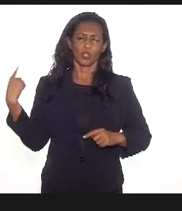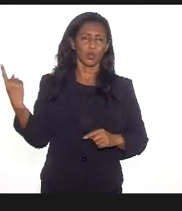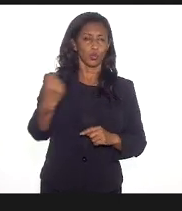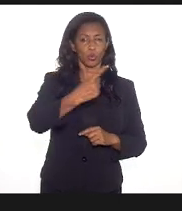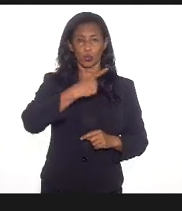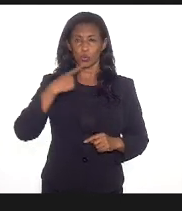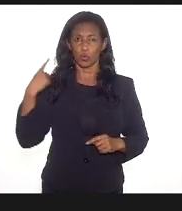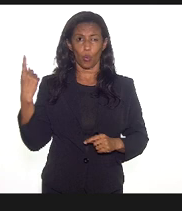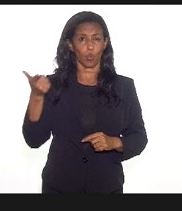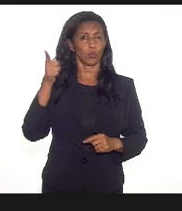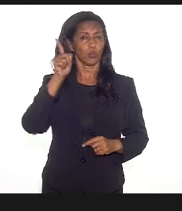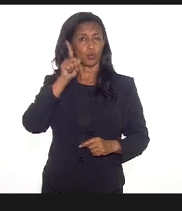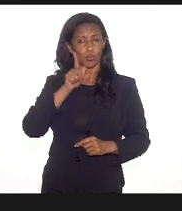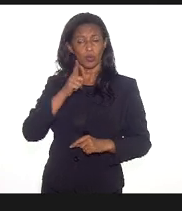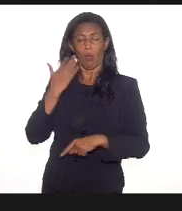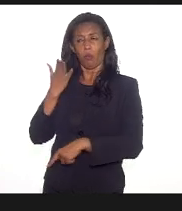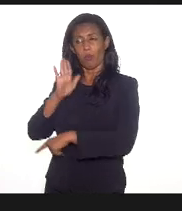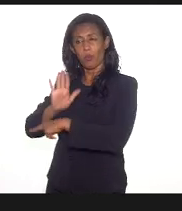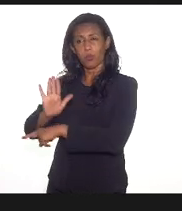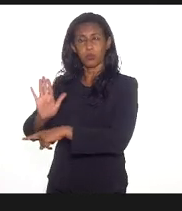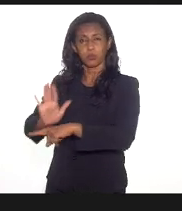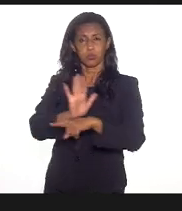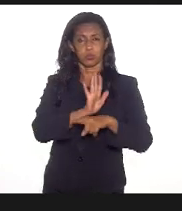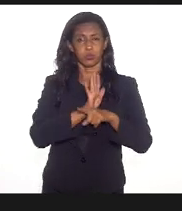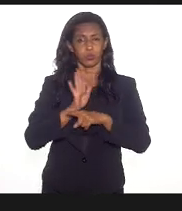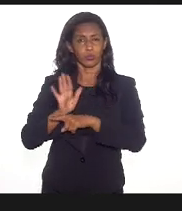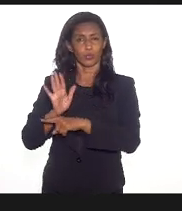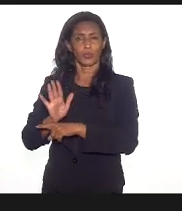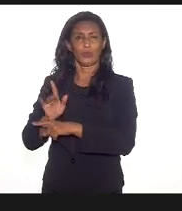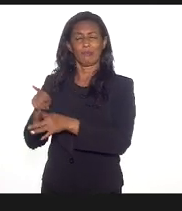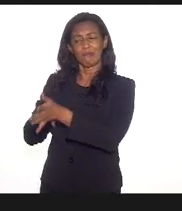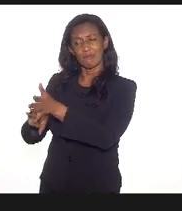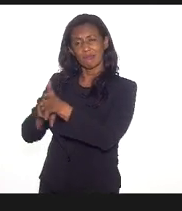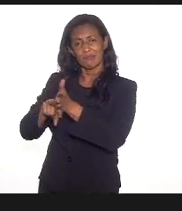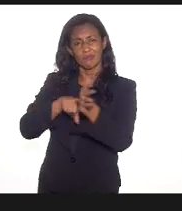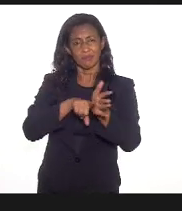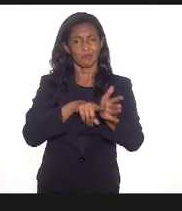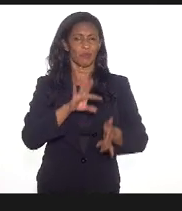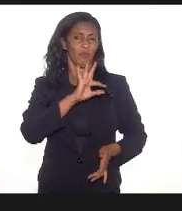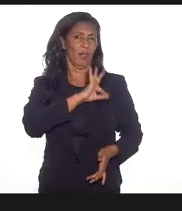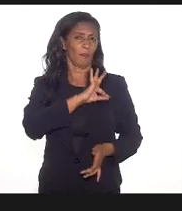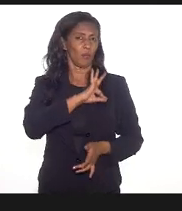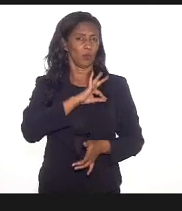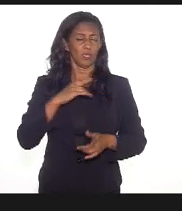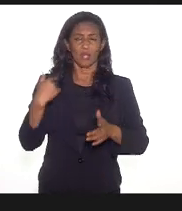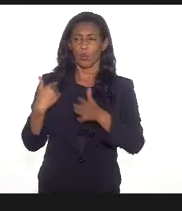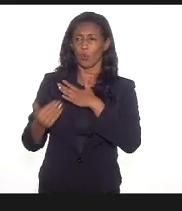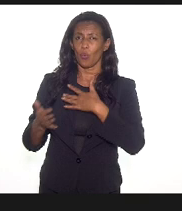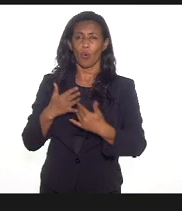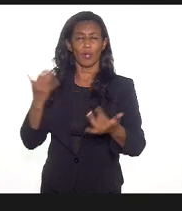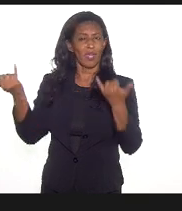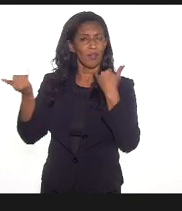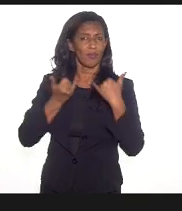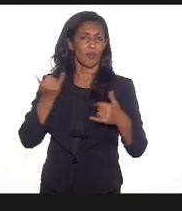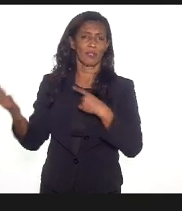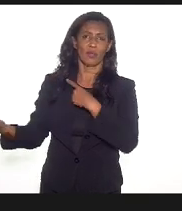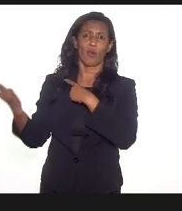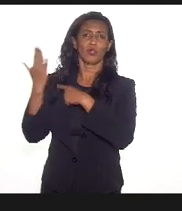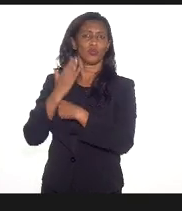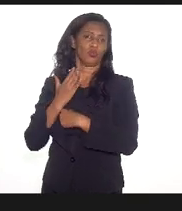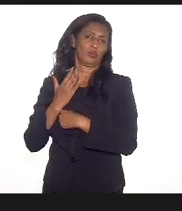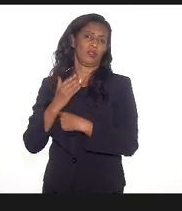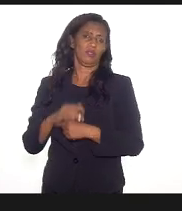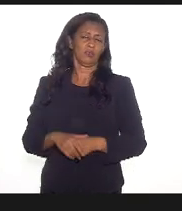todos, para que possam contribuir nas investigações da polícia, porque toda informação trazida ajuda na